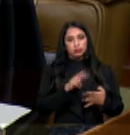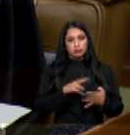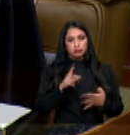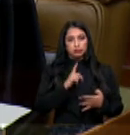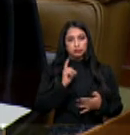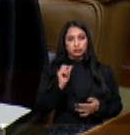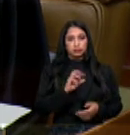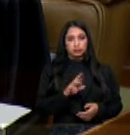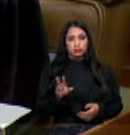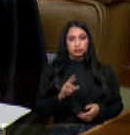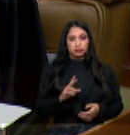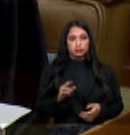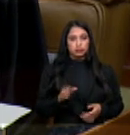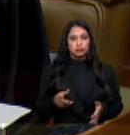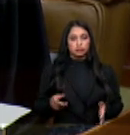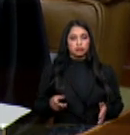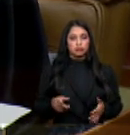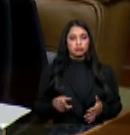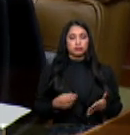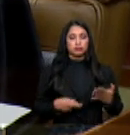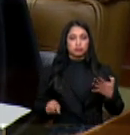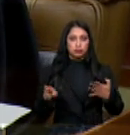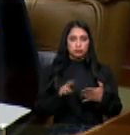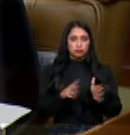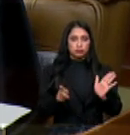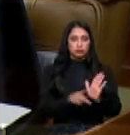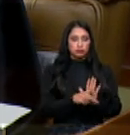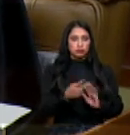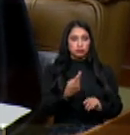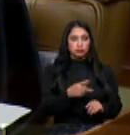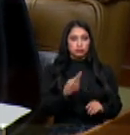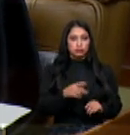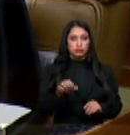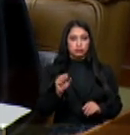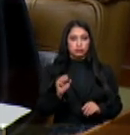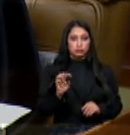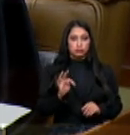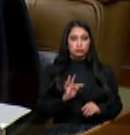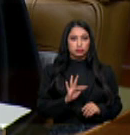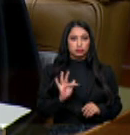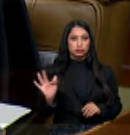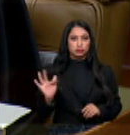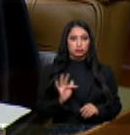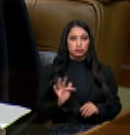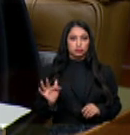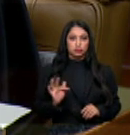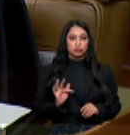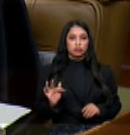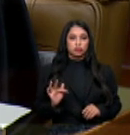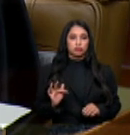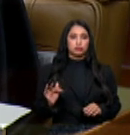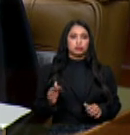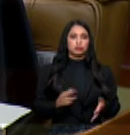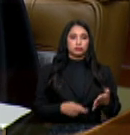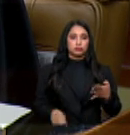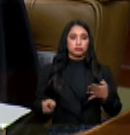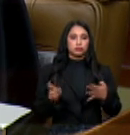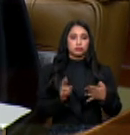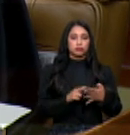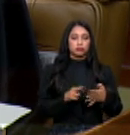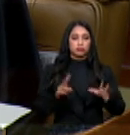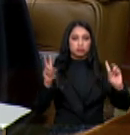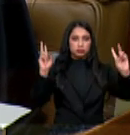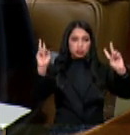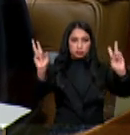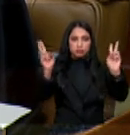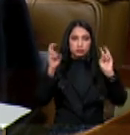não são próprias, dos recursos que são próprios, o Supremo Instância Recursal para conhecer esta